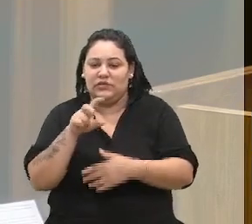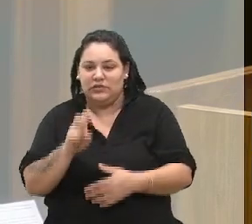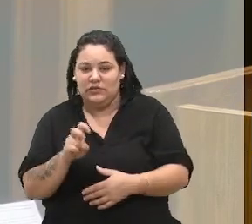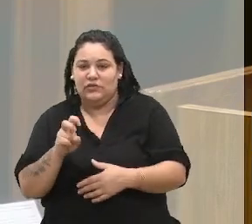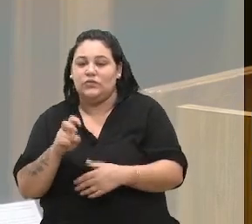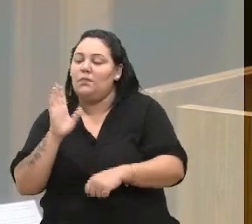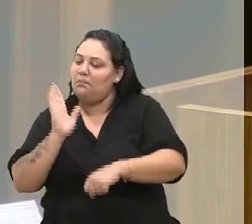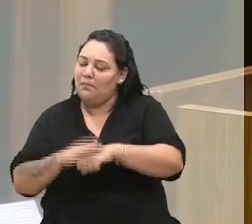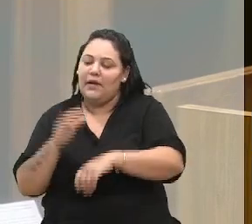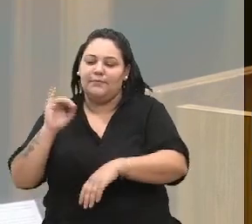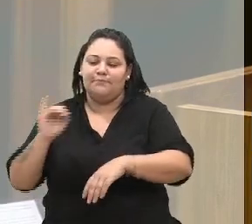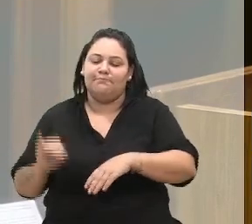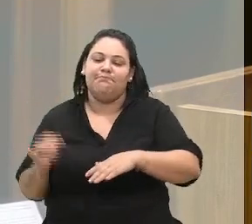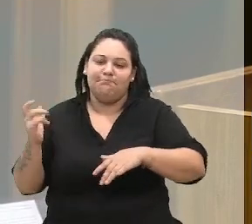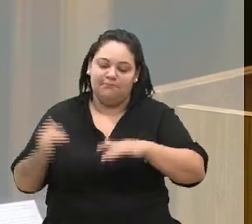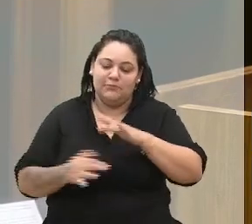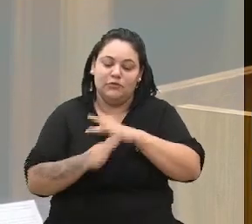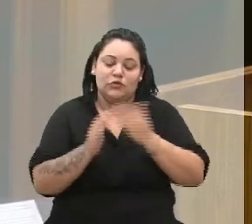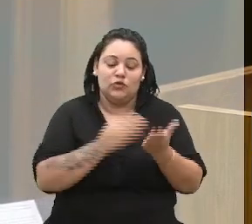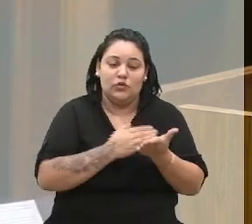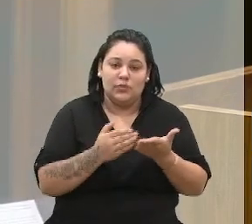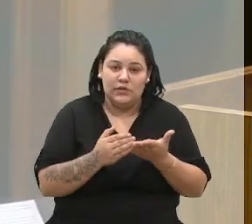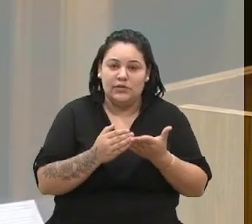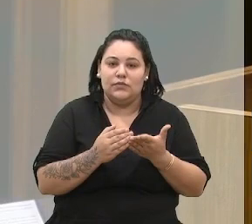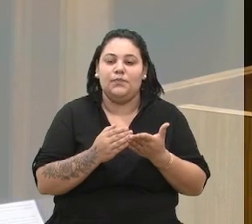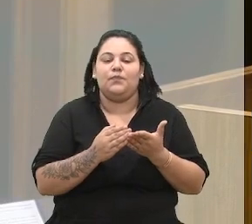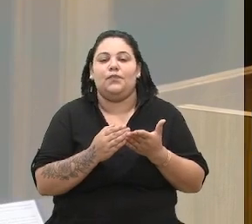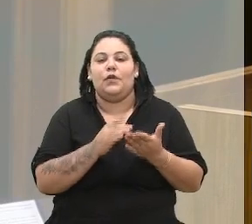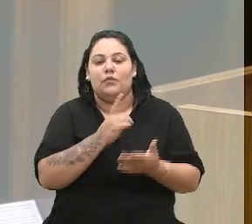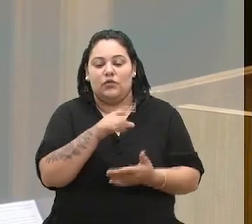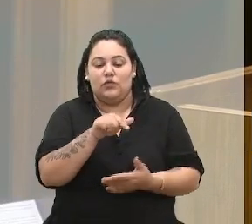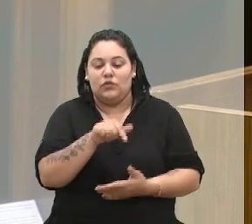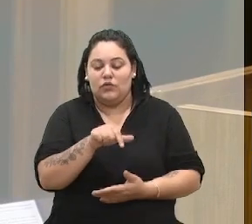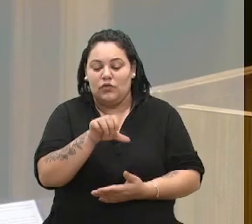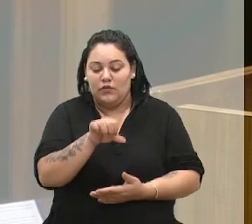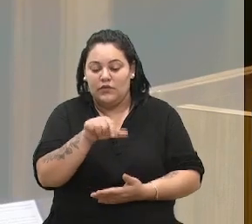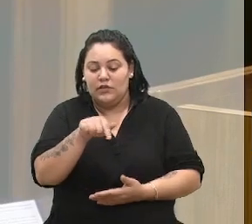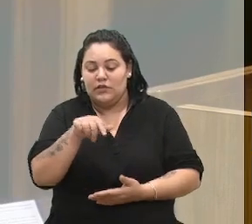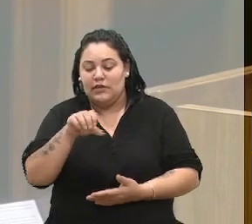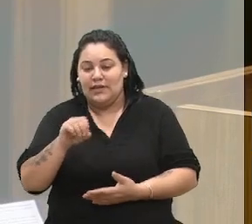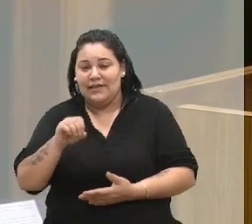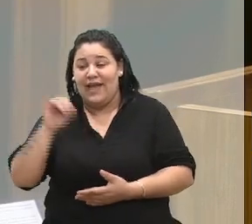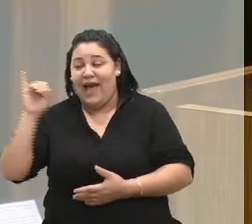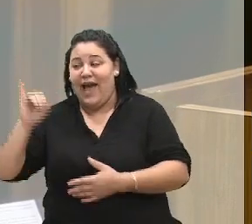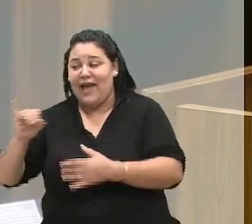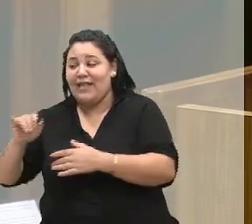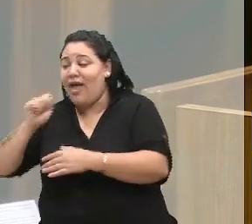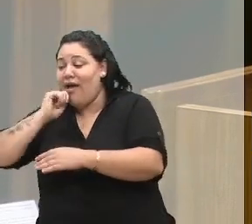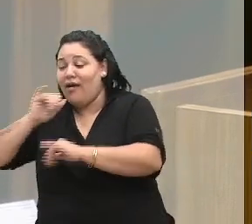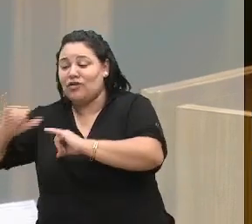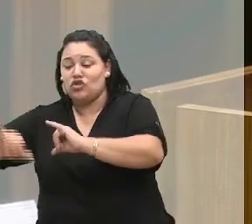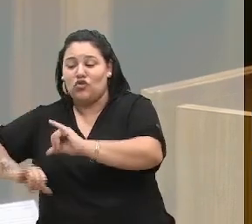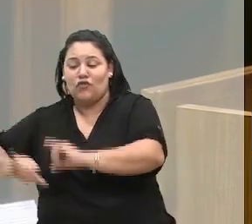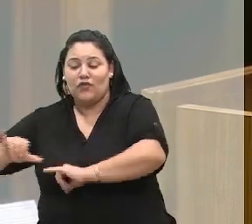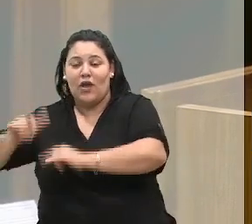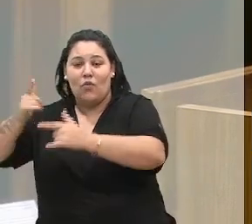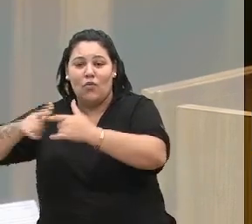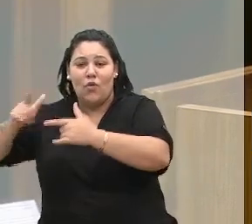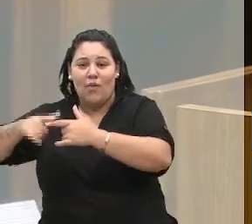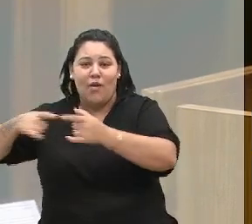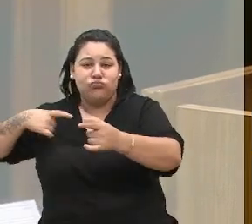1875. No início da década de 1870, a Itália ainda sofrendo com os problemas das guerras